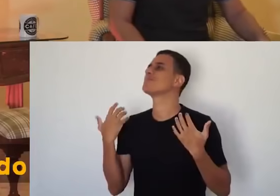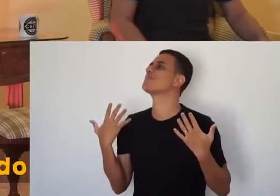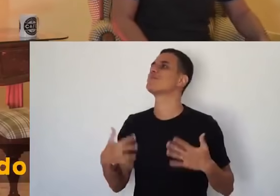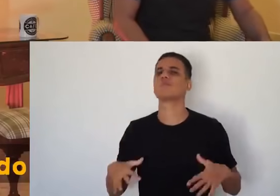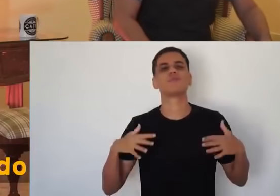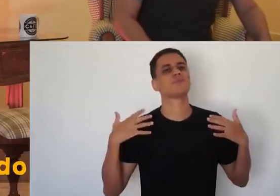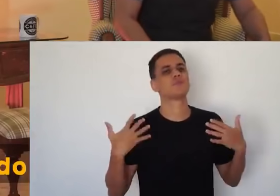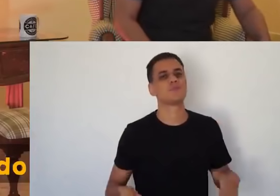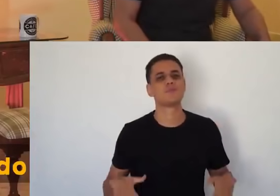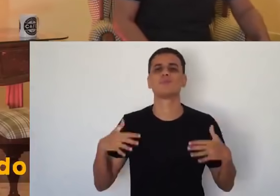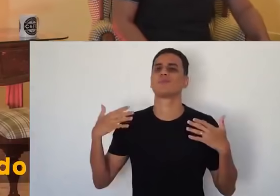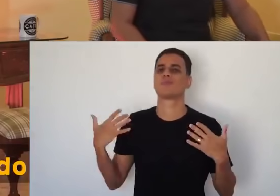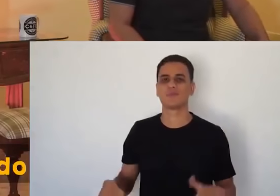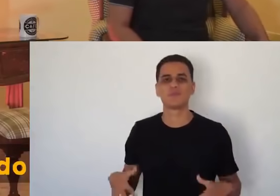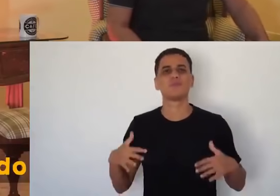teu